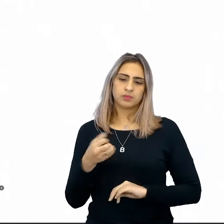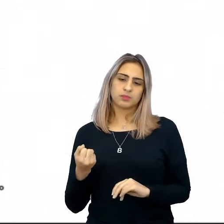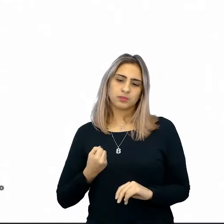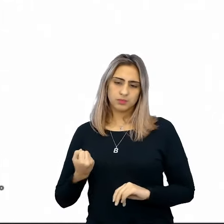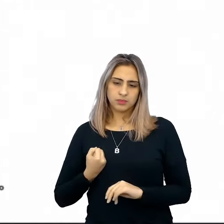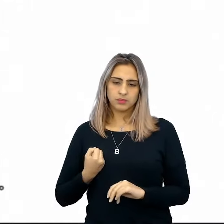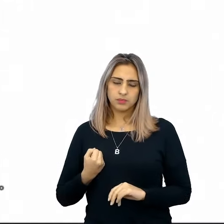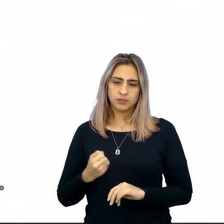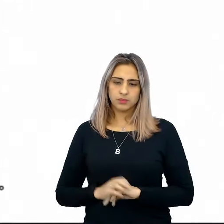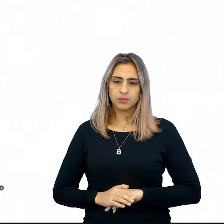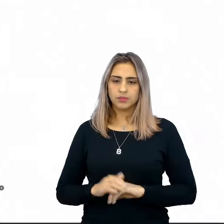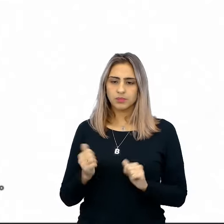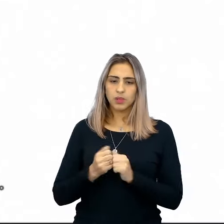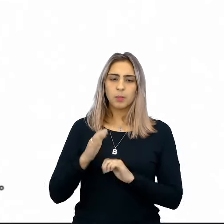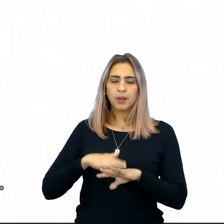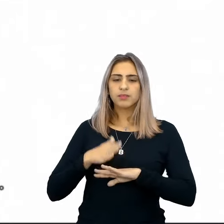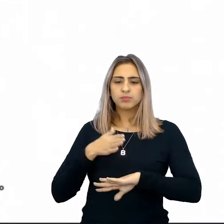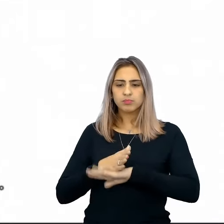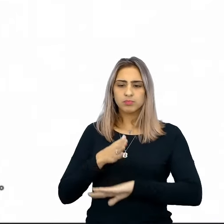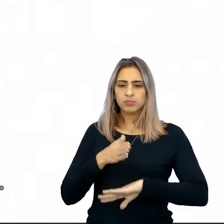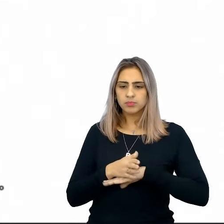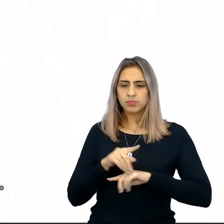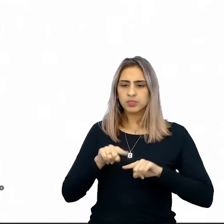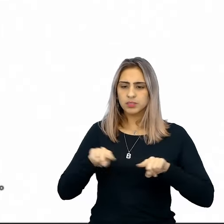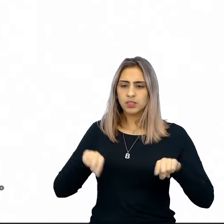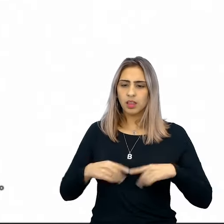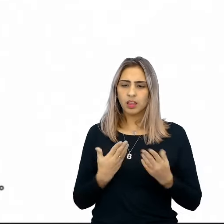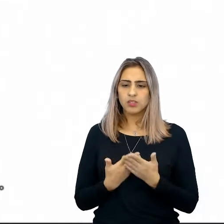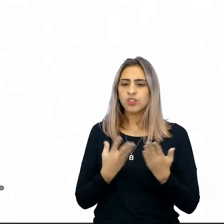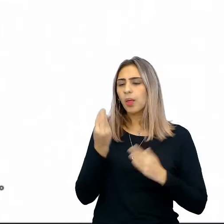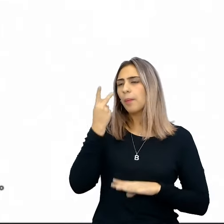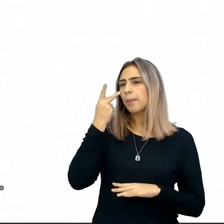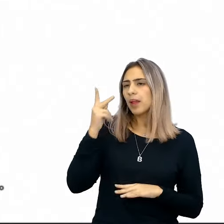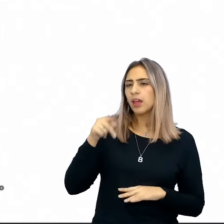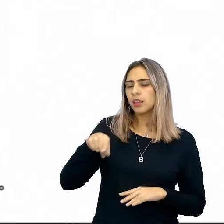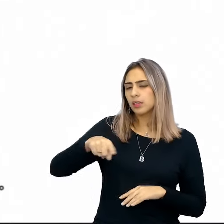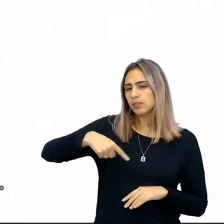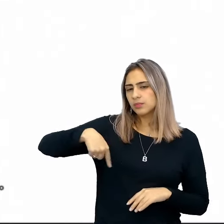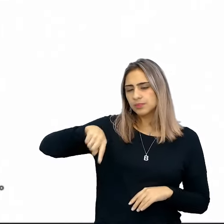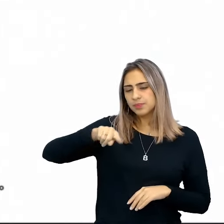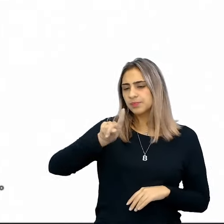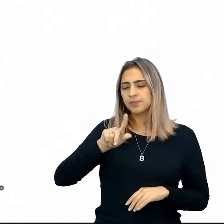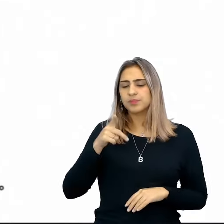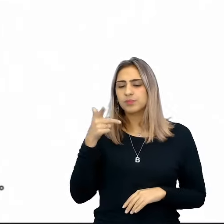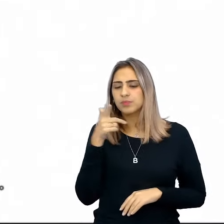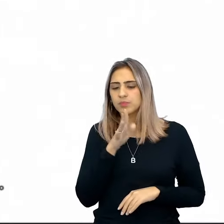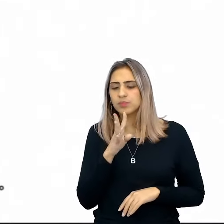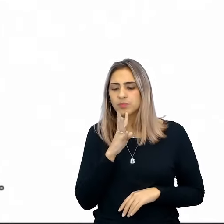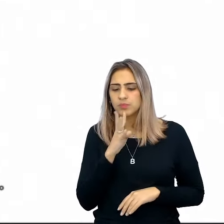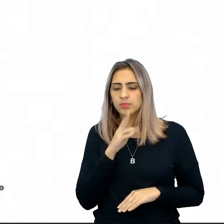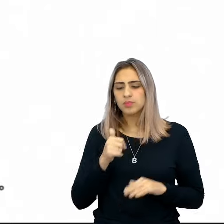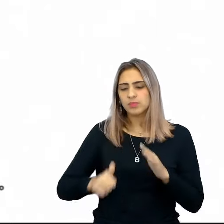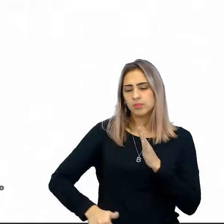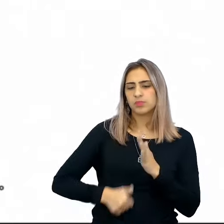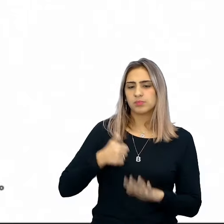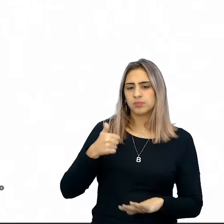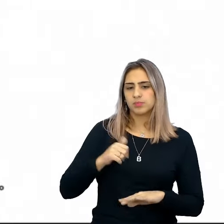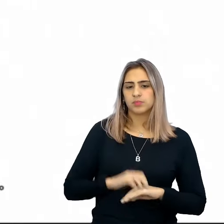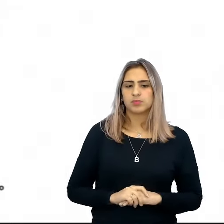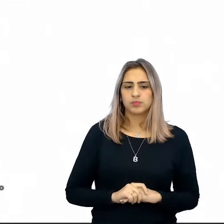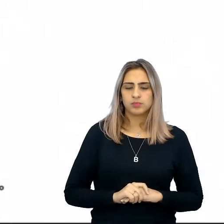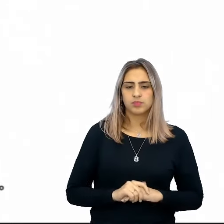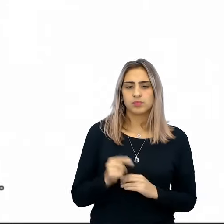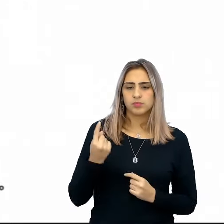isso com mais frequência em sala de aula para que eles, né, se eles não conhecem, para eles se apropriarem, né,